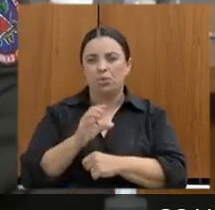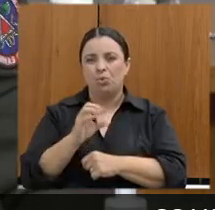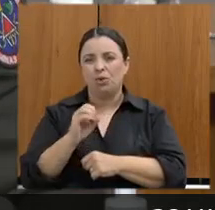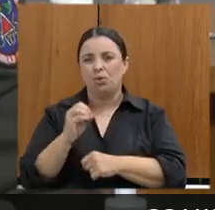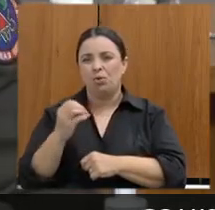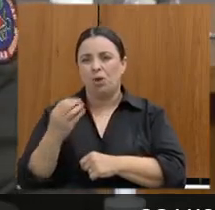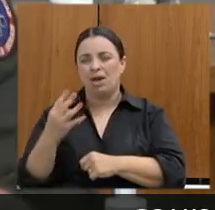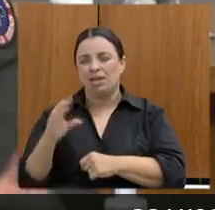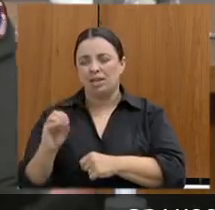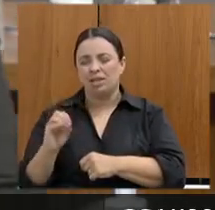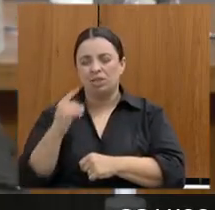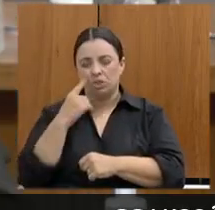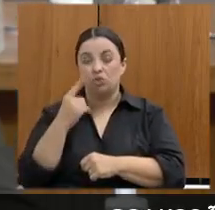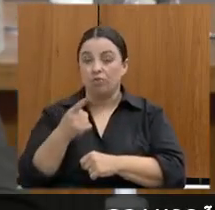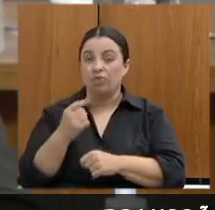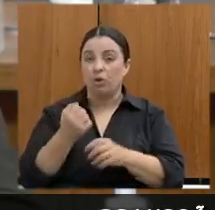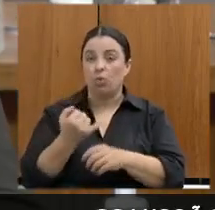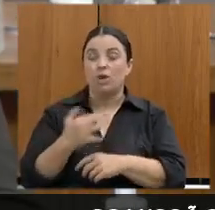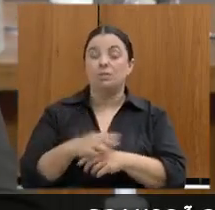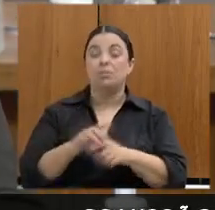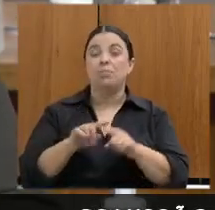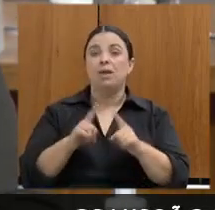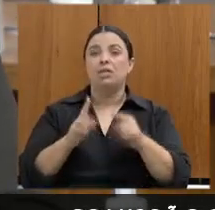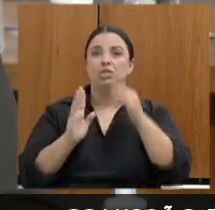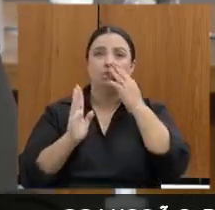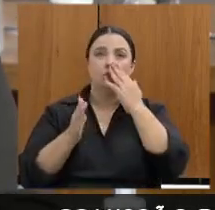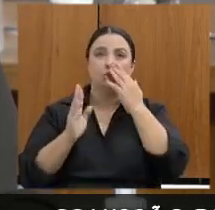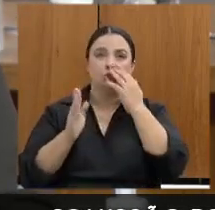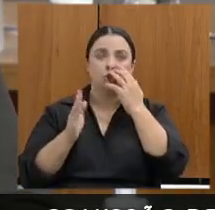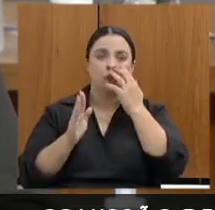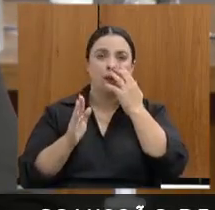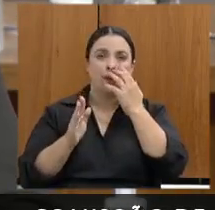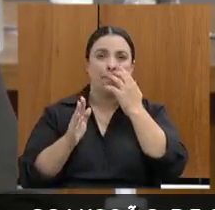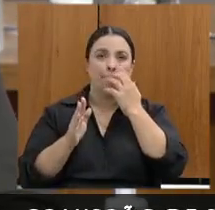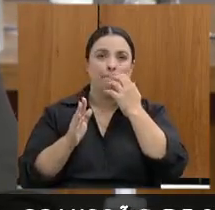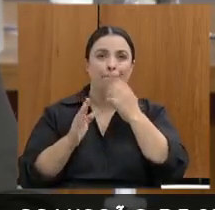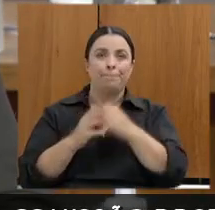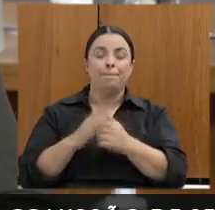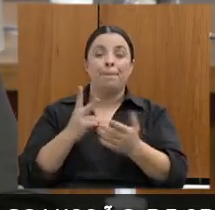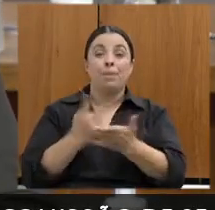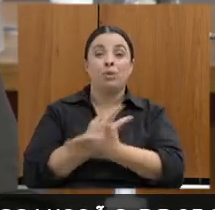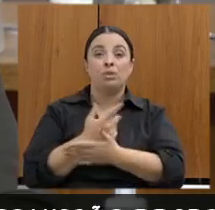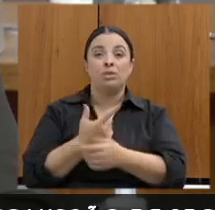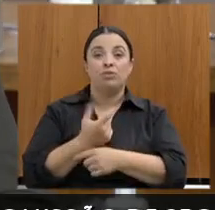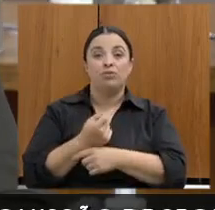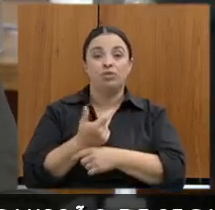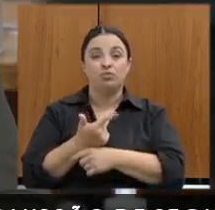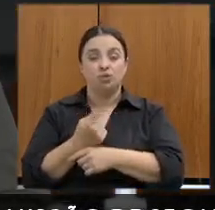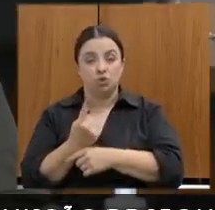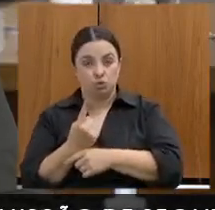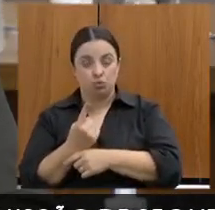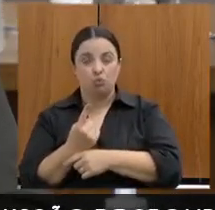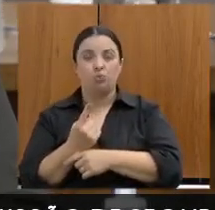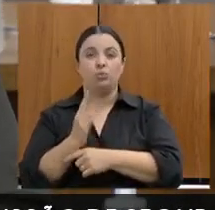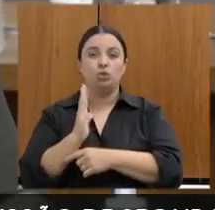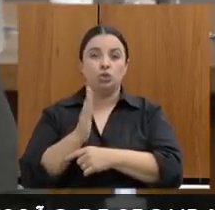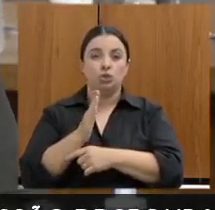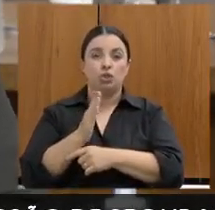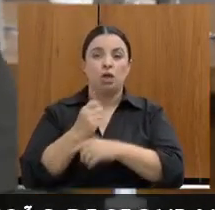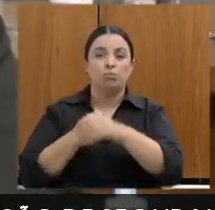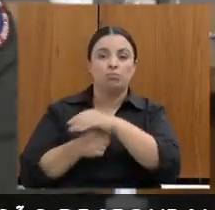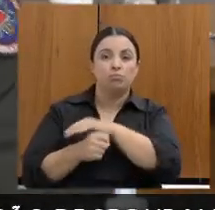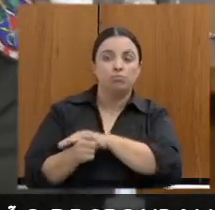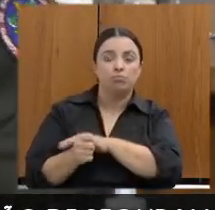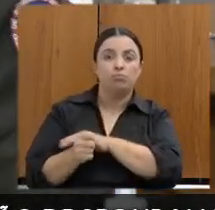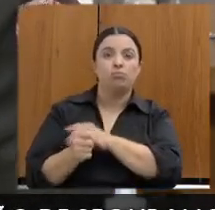mas foram três entregas em 2021 nós entregamos